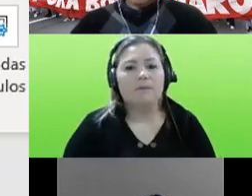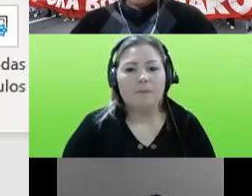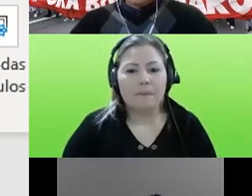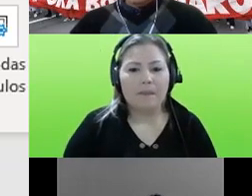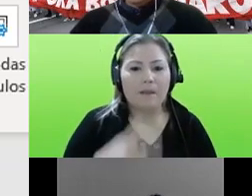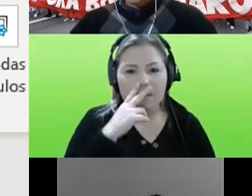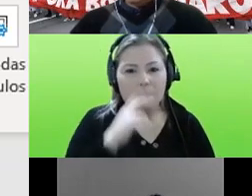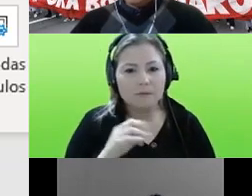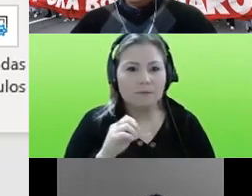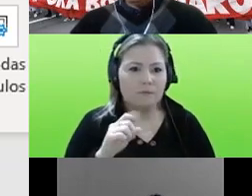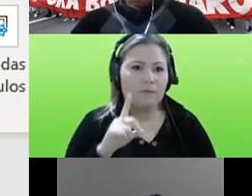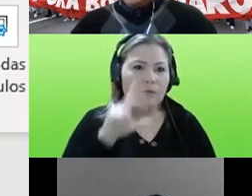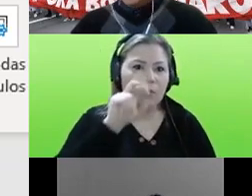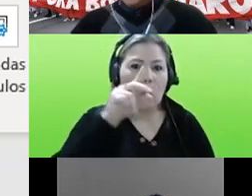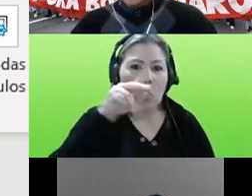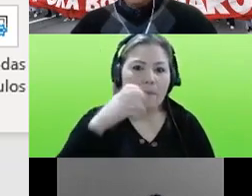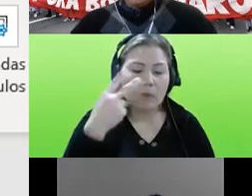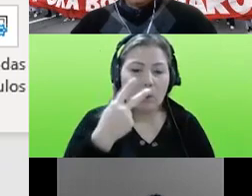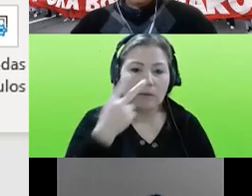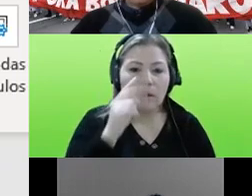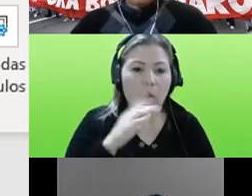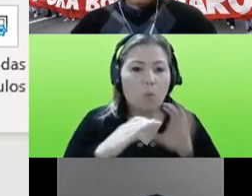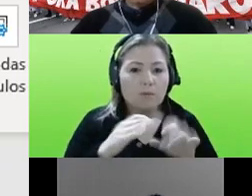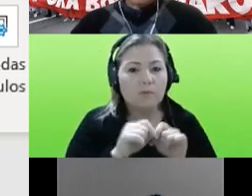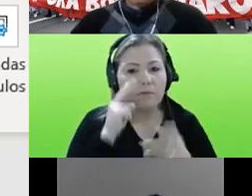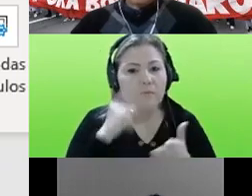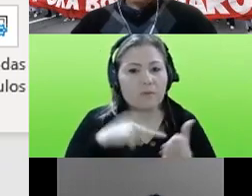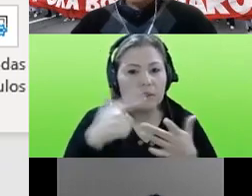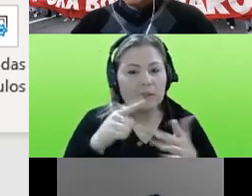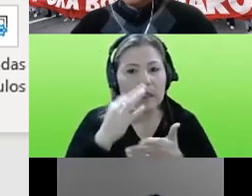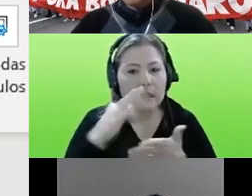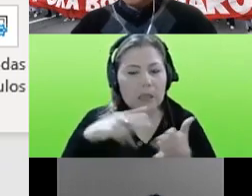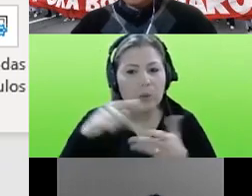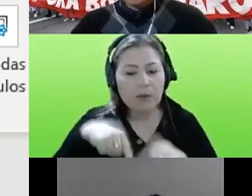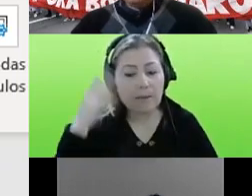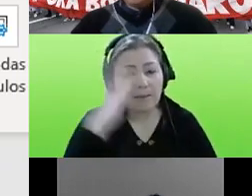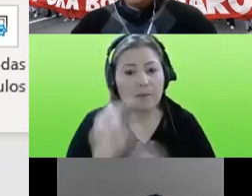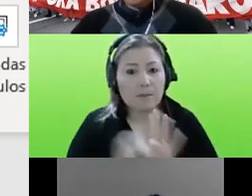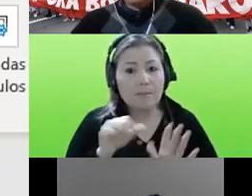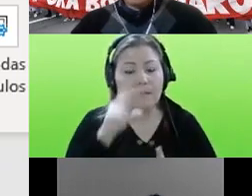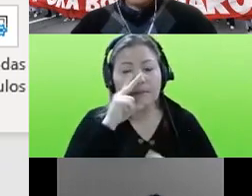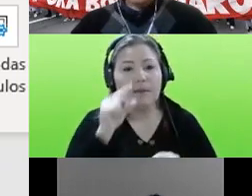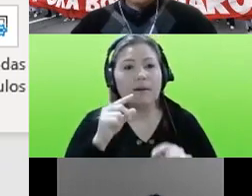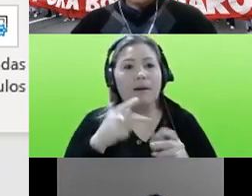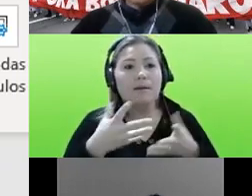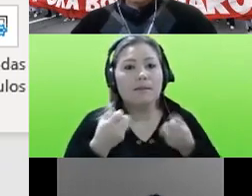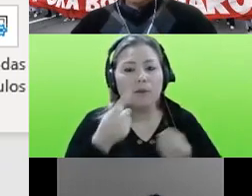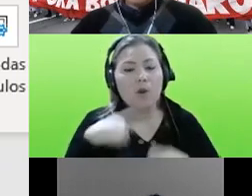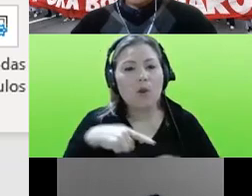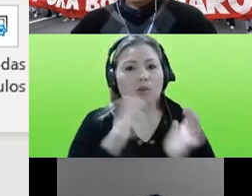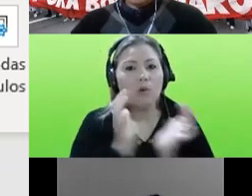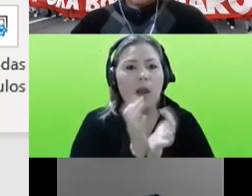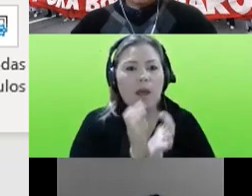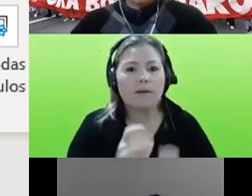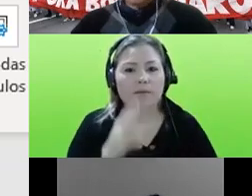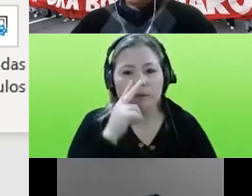Comunicativo, vocês vão ver que viabiliza essa leitura. Inclusive, aqui no Brasil, uma das primeiras recepções foi do nosso colega Luiz